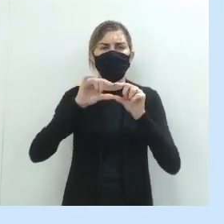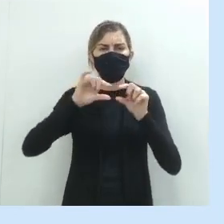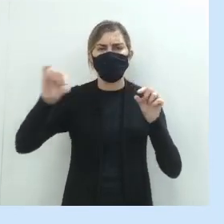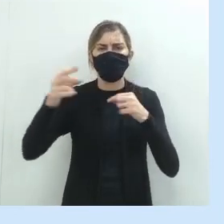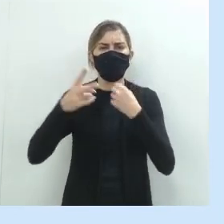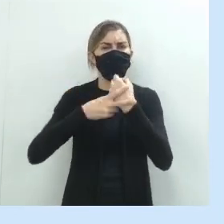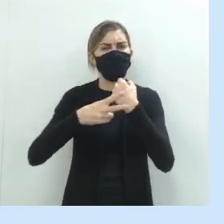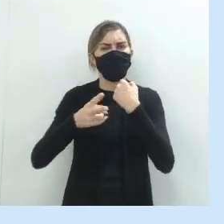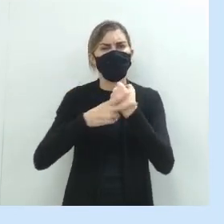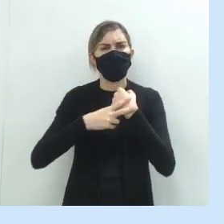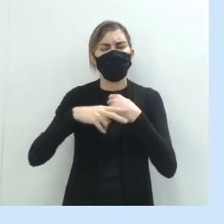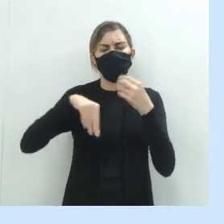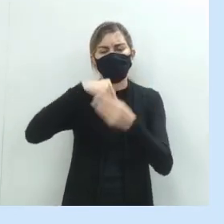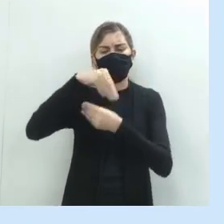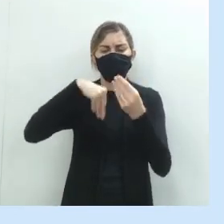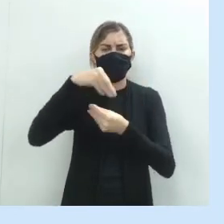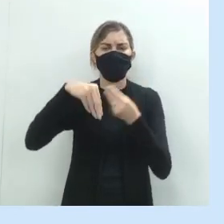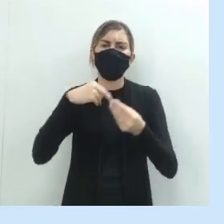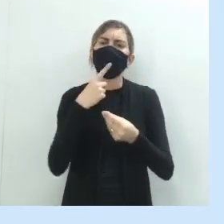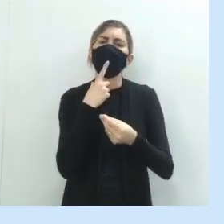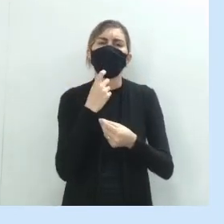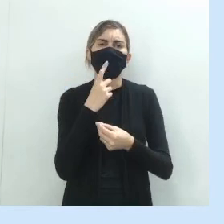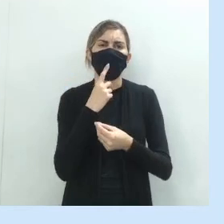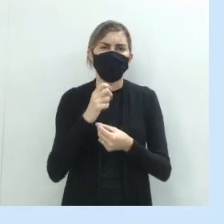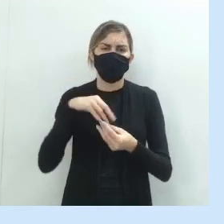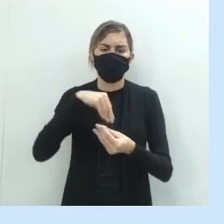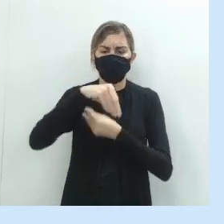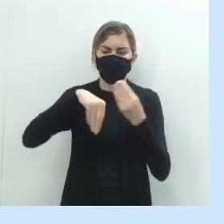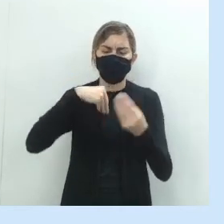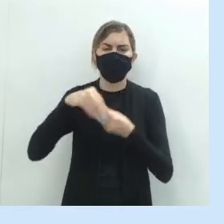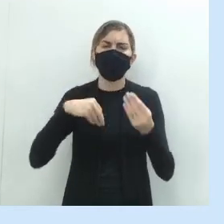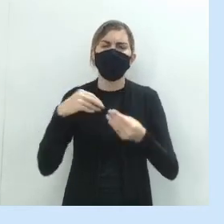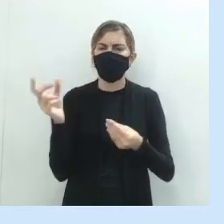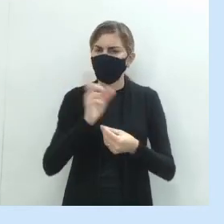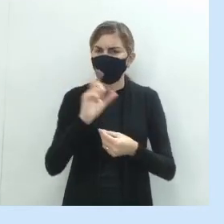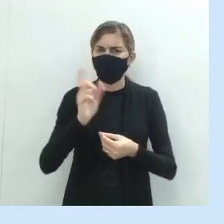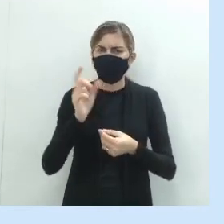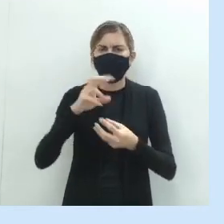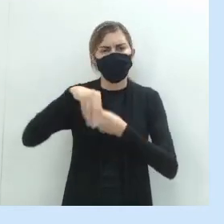de vidro e a substância termométrica dentro desse